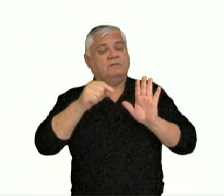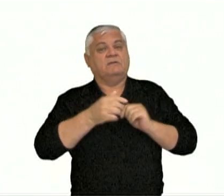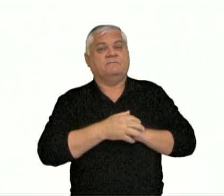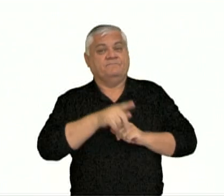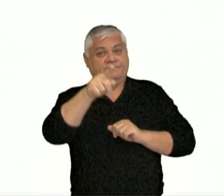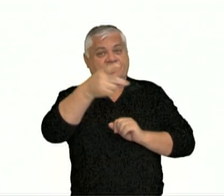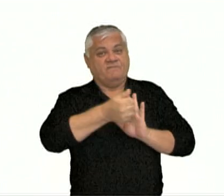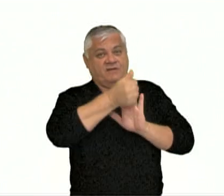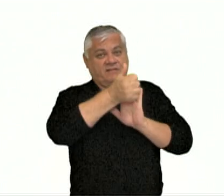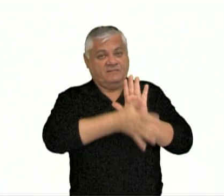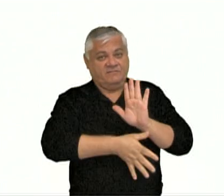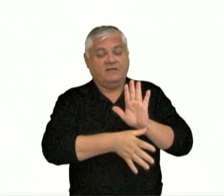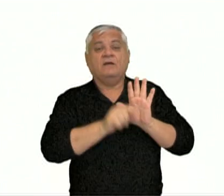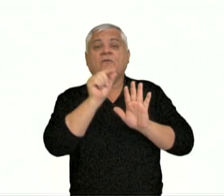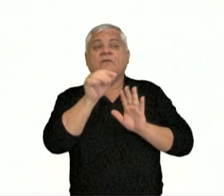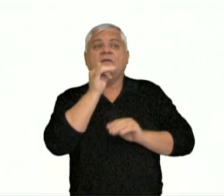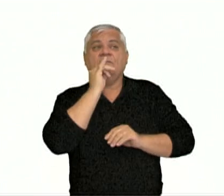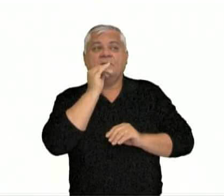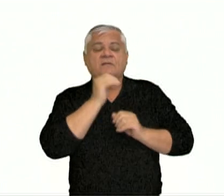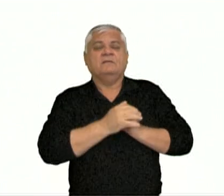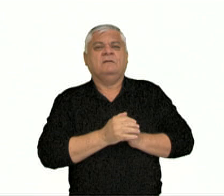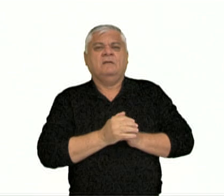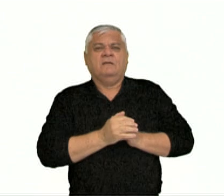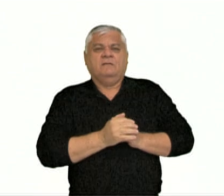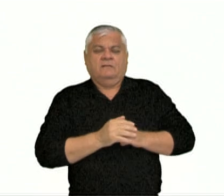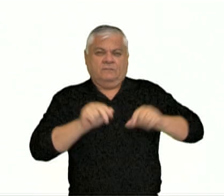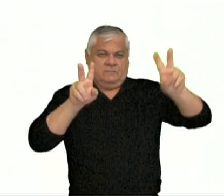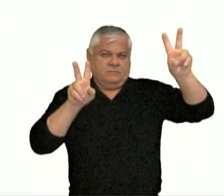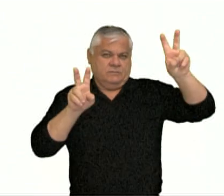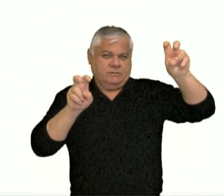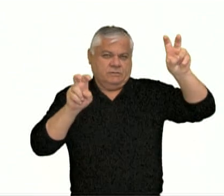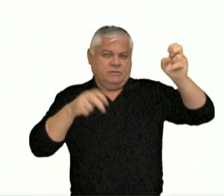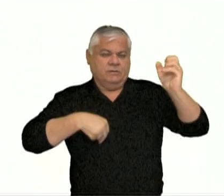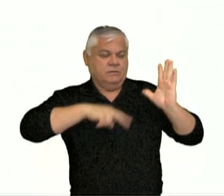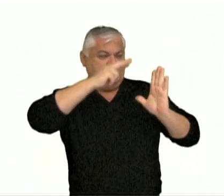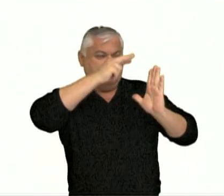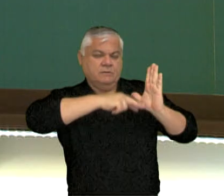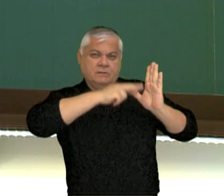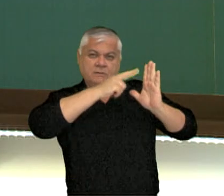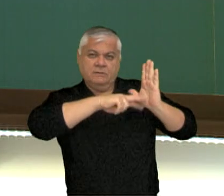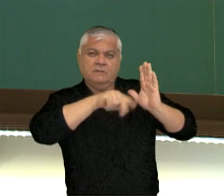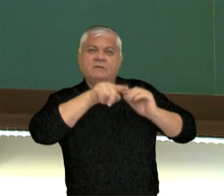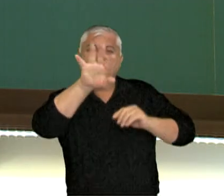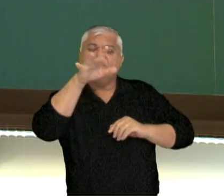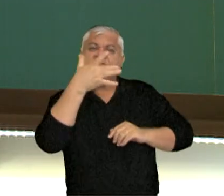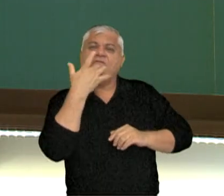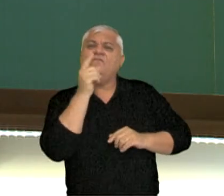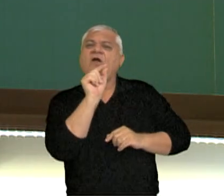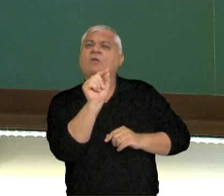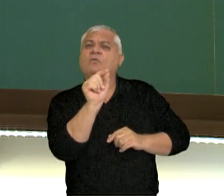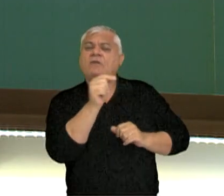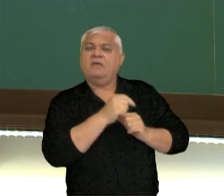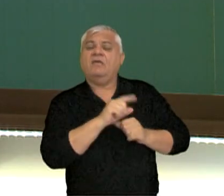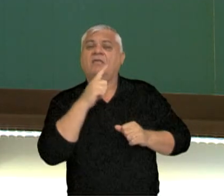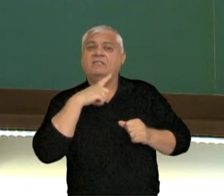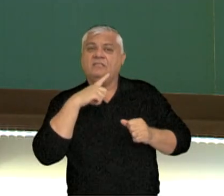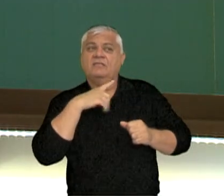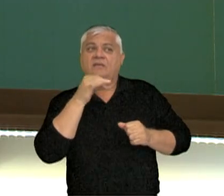Essa aqui, ó. A partir da análise do trecho do conto, podemos dizer que o texto classifica-se